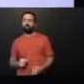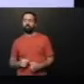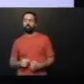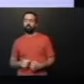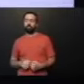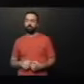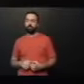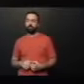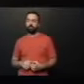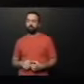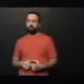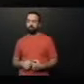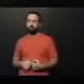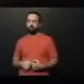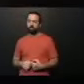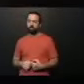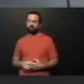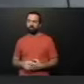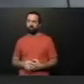34.